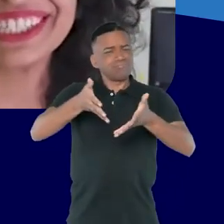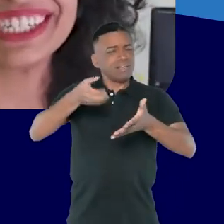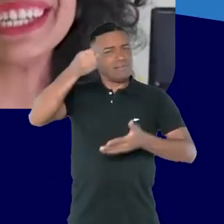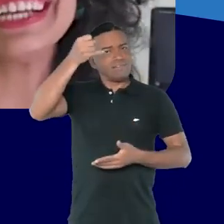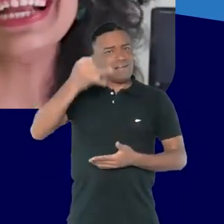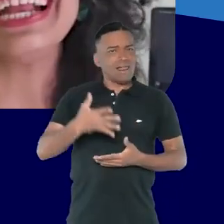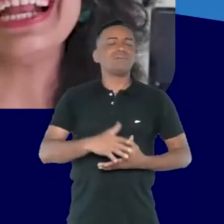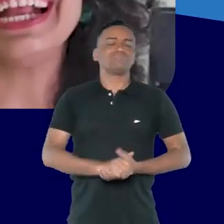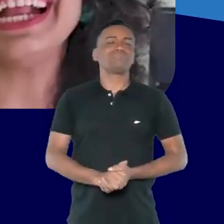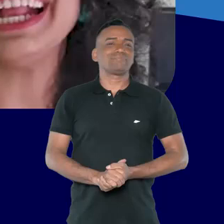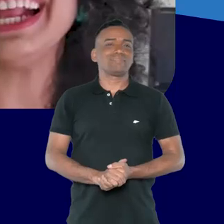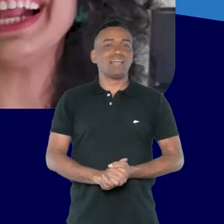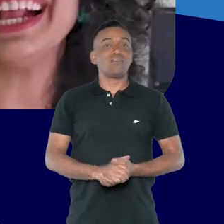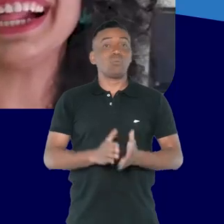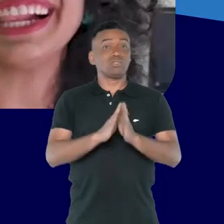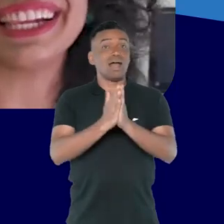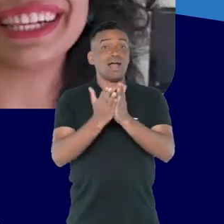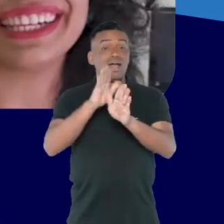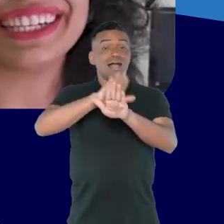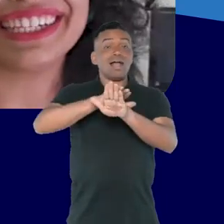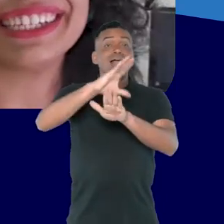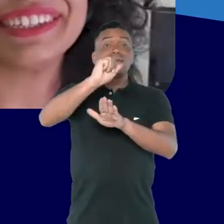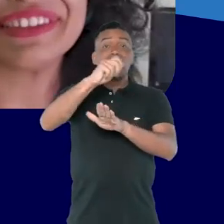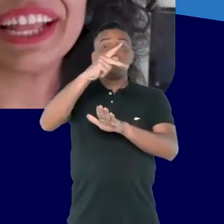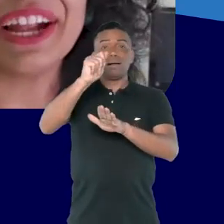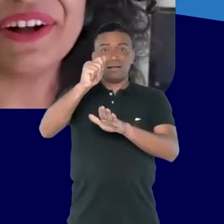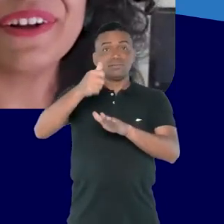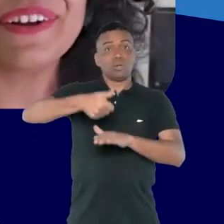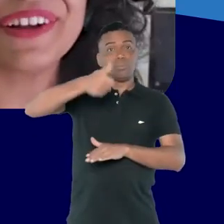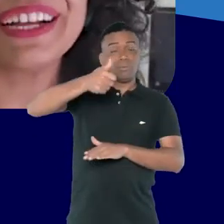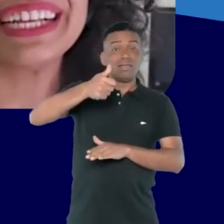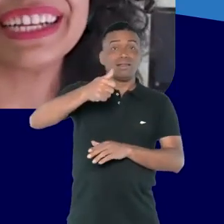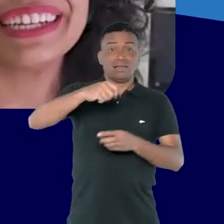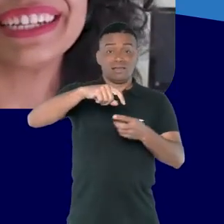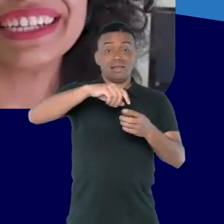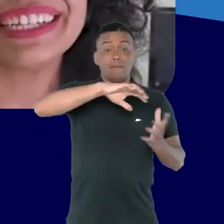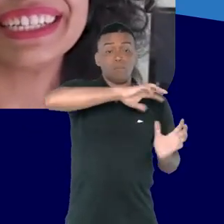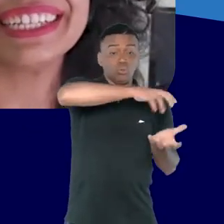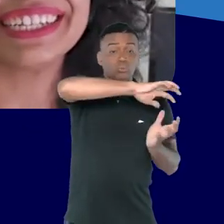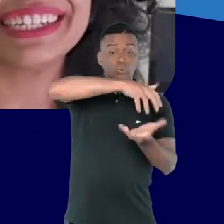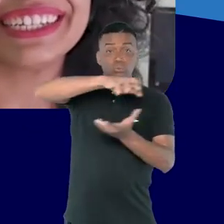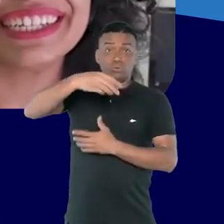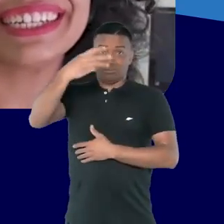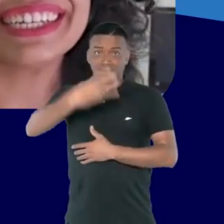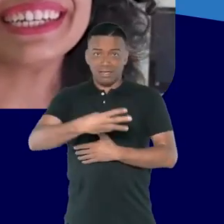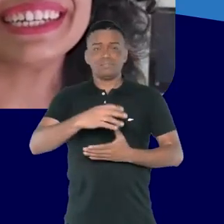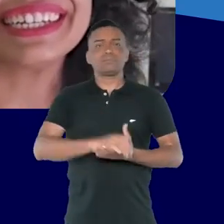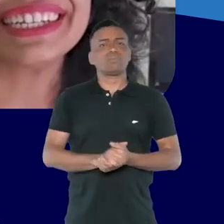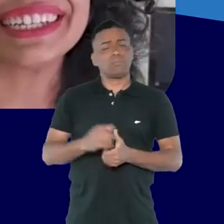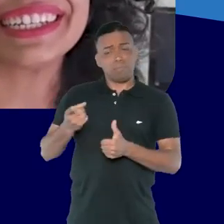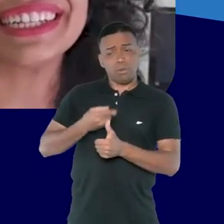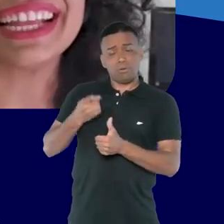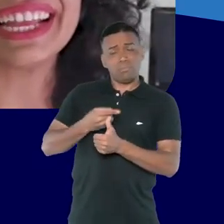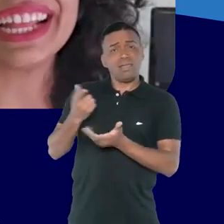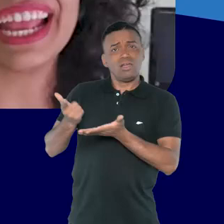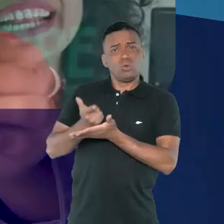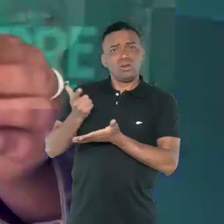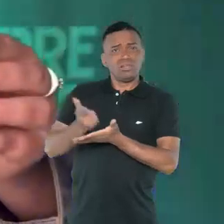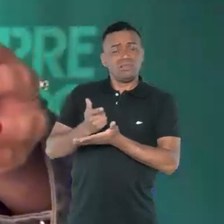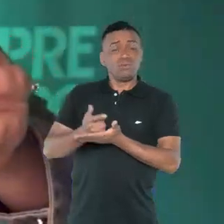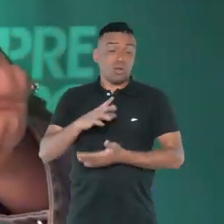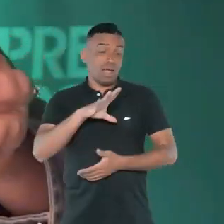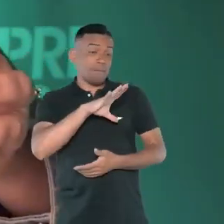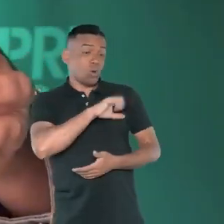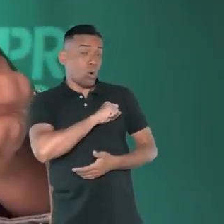livro. E aí, pode falar, que eu vou mostrar aqui a capa do livro. Esse aqui é o primeiro, Entre Três Mundos, né?